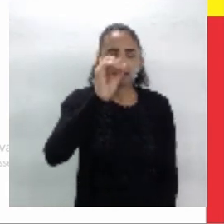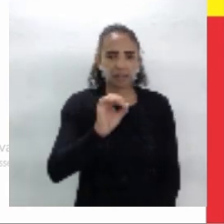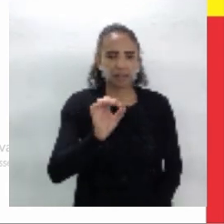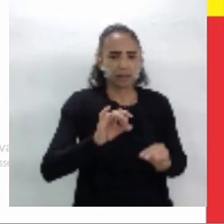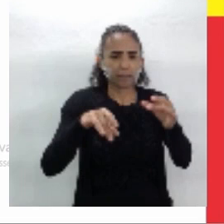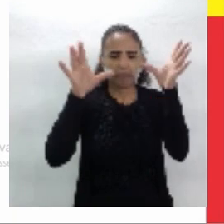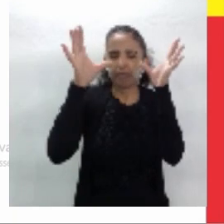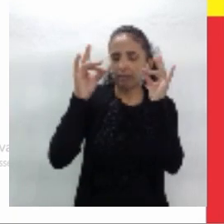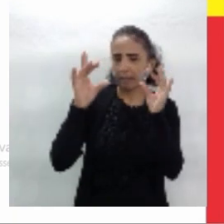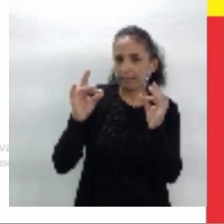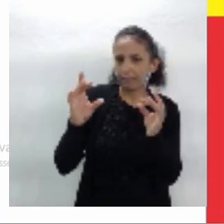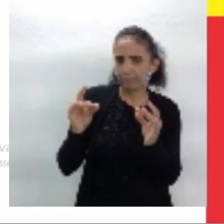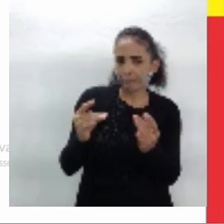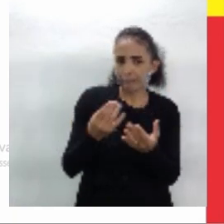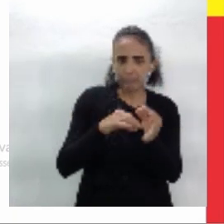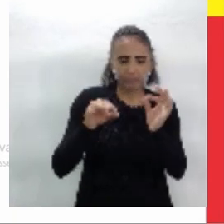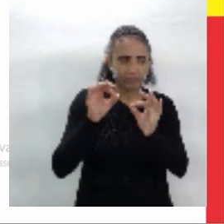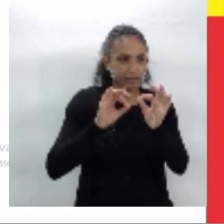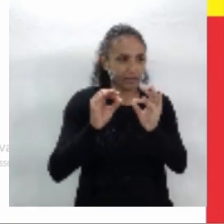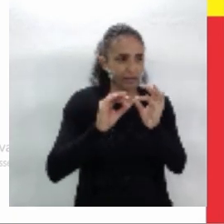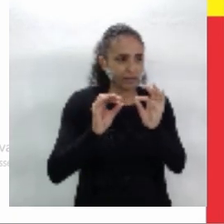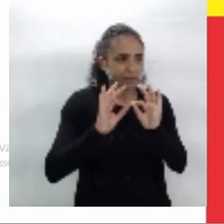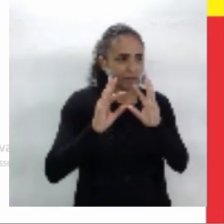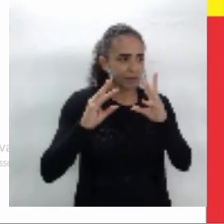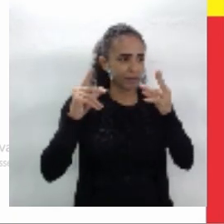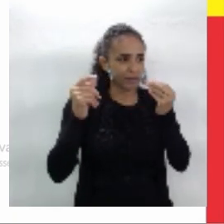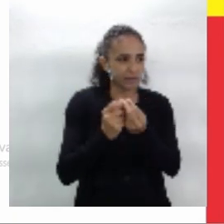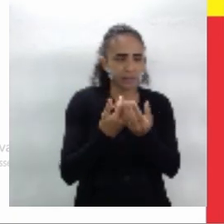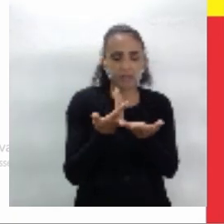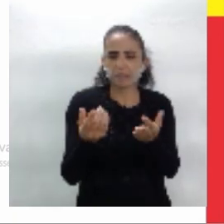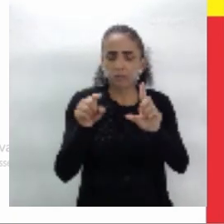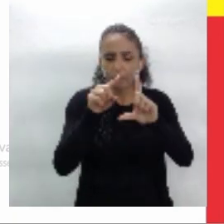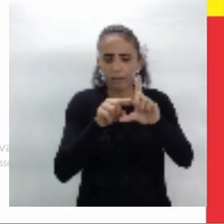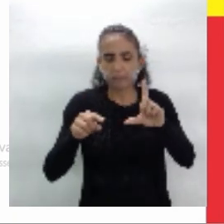descrição é o lacre, o dado é o número que a gente achou.